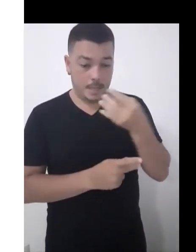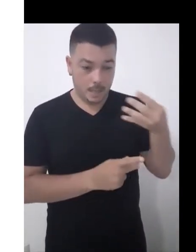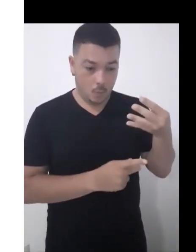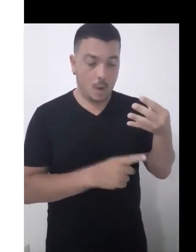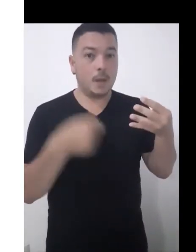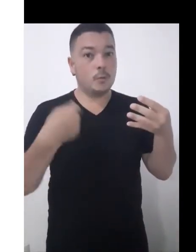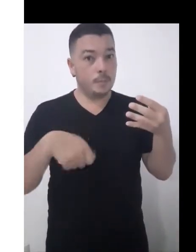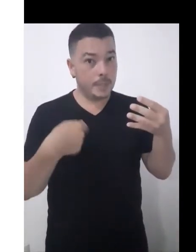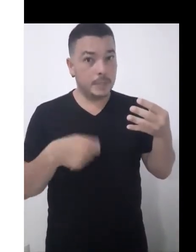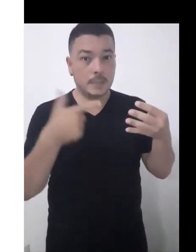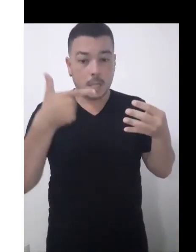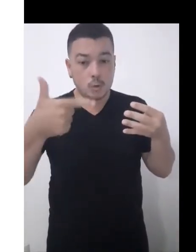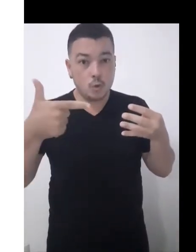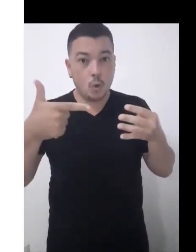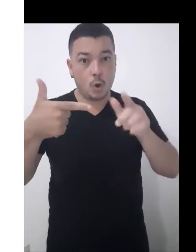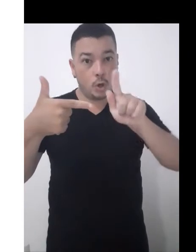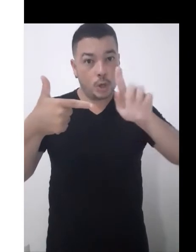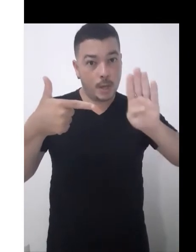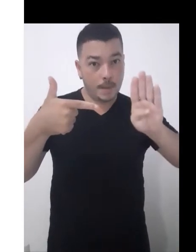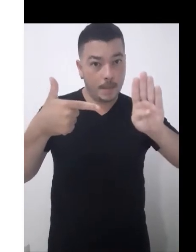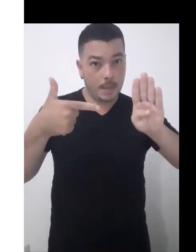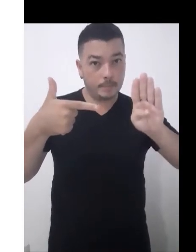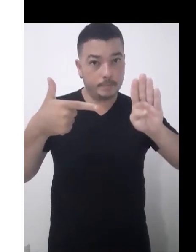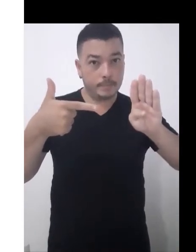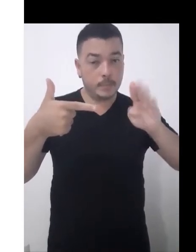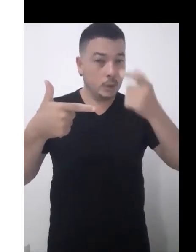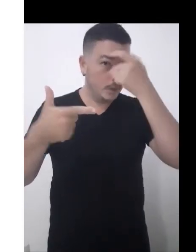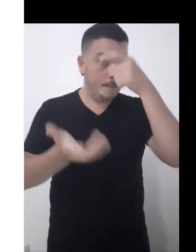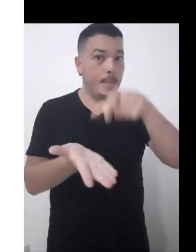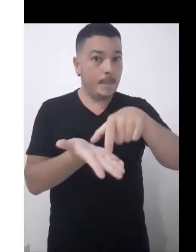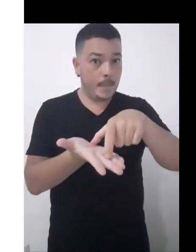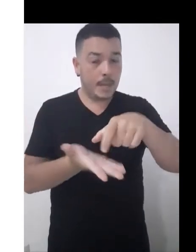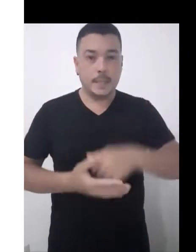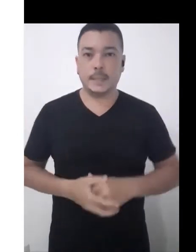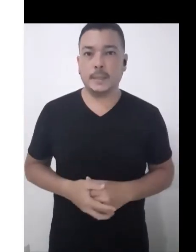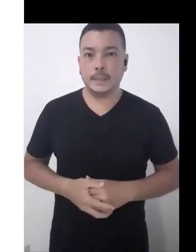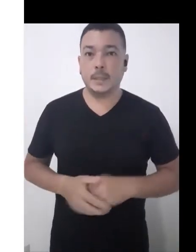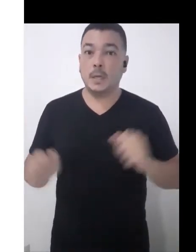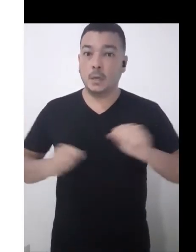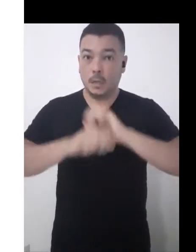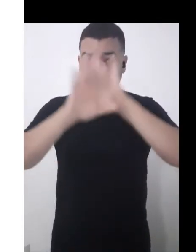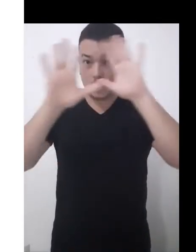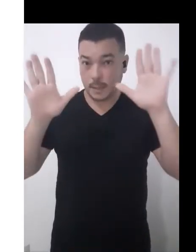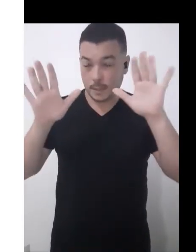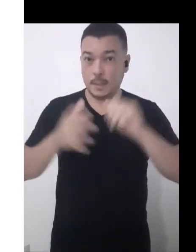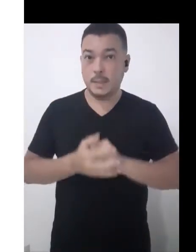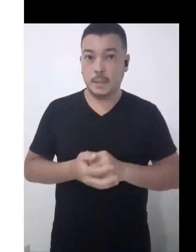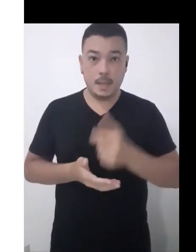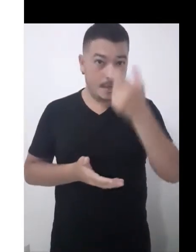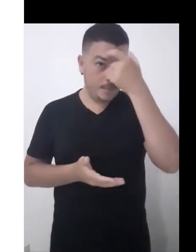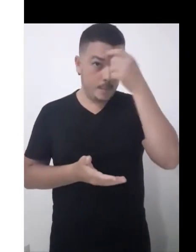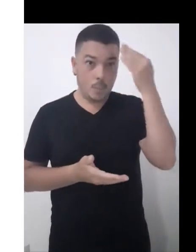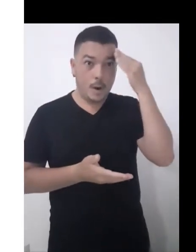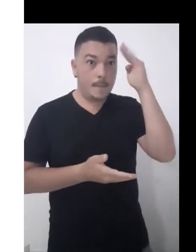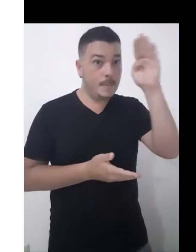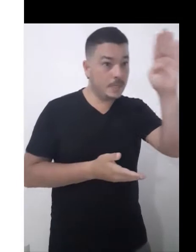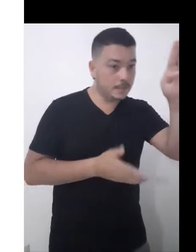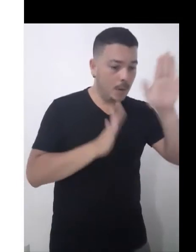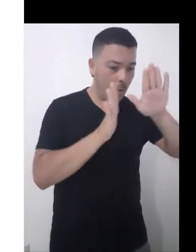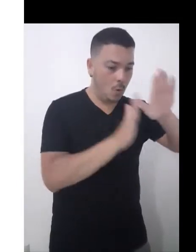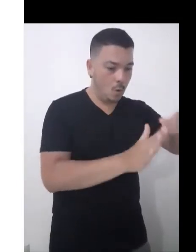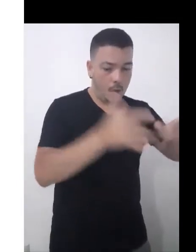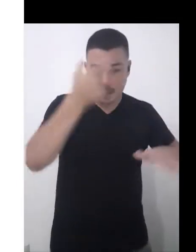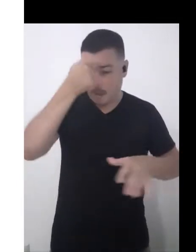precisa de pelo menos 2 GB de memória RAM. E já para deixar claro, memória principal é uma coisa,